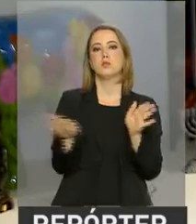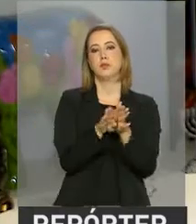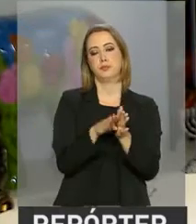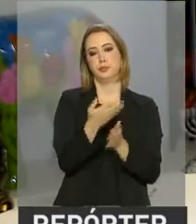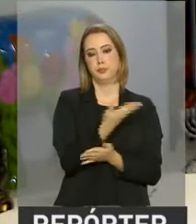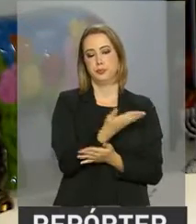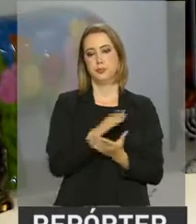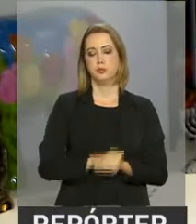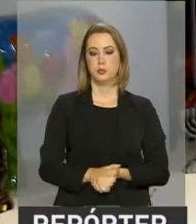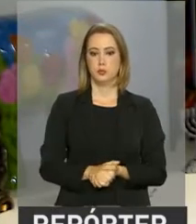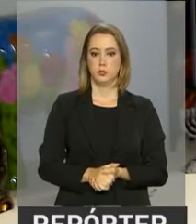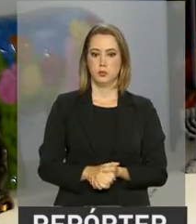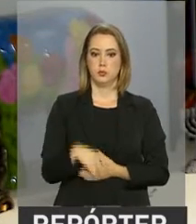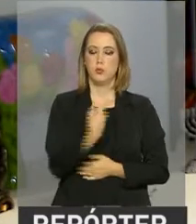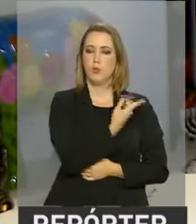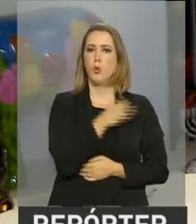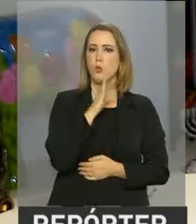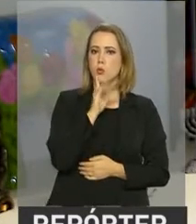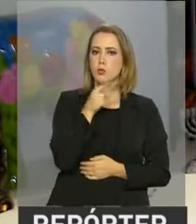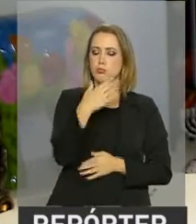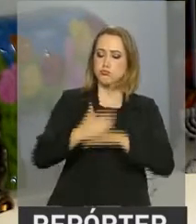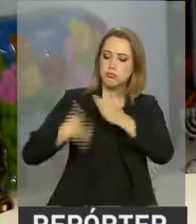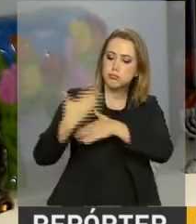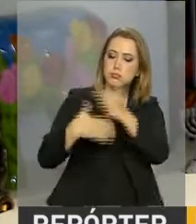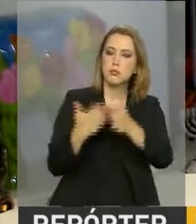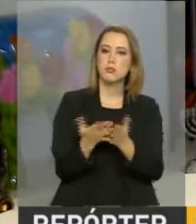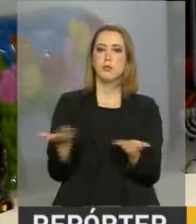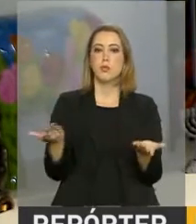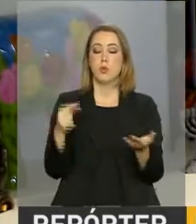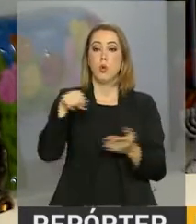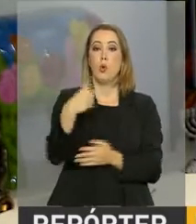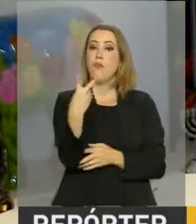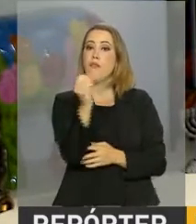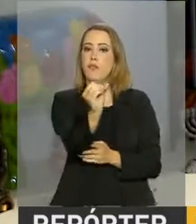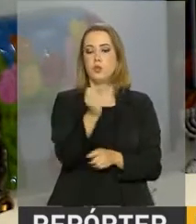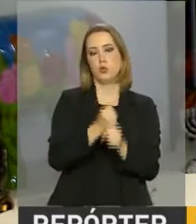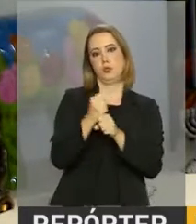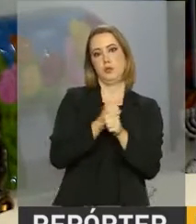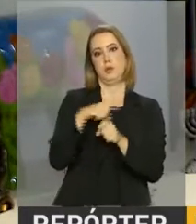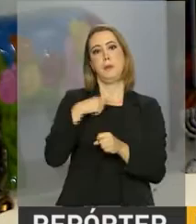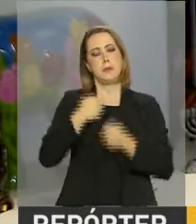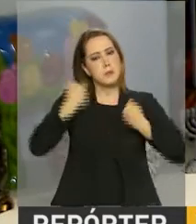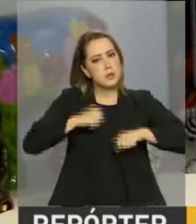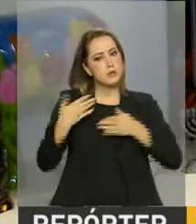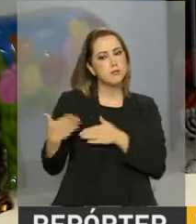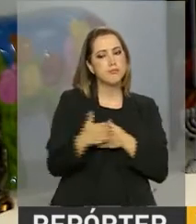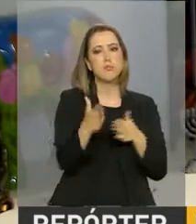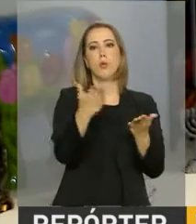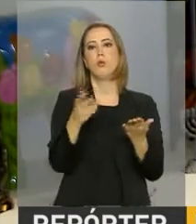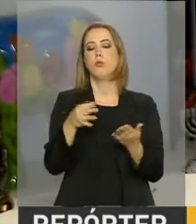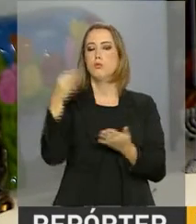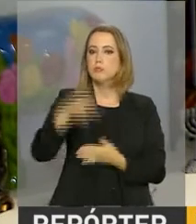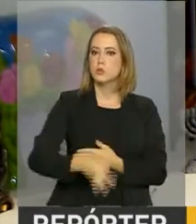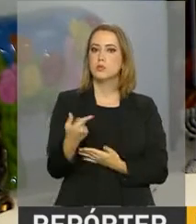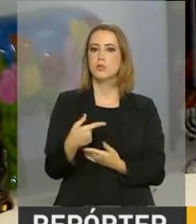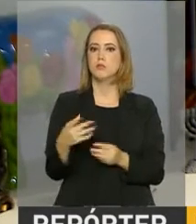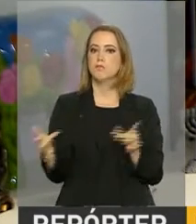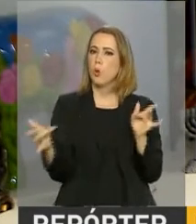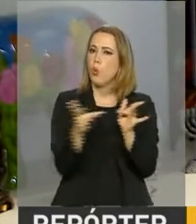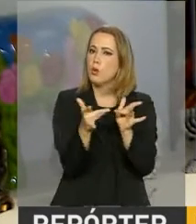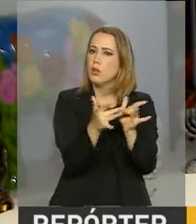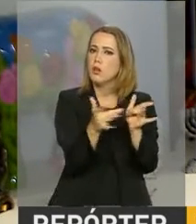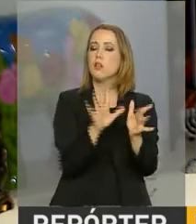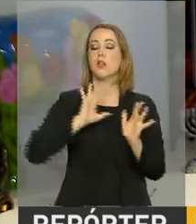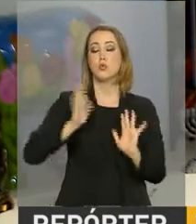gente reconhece que tem avanços grandes nos últimos 20 anos, mas tem que continuar perseguindo isso. E está conectado com o que o mundo